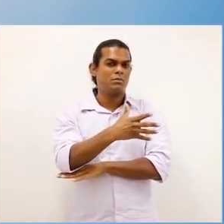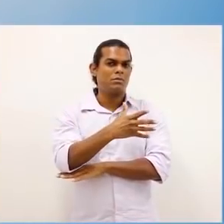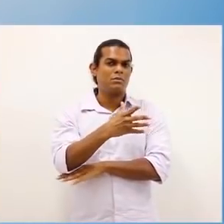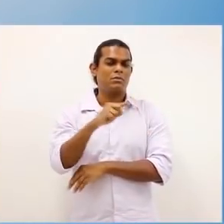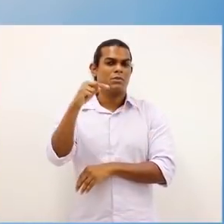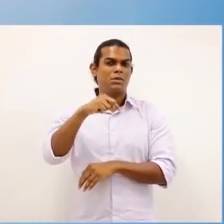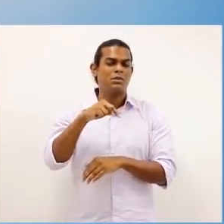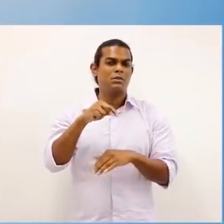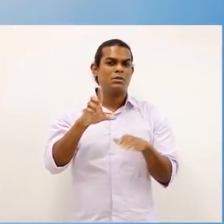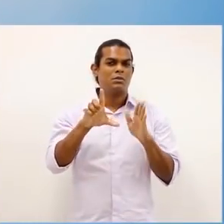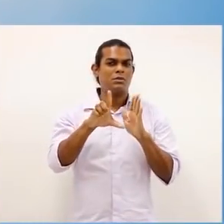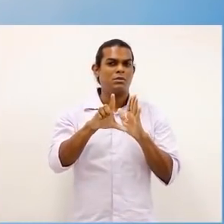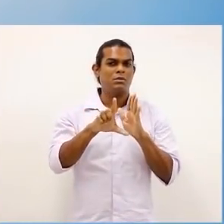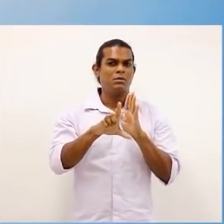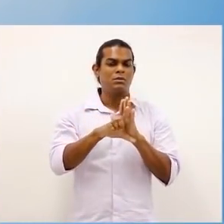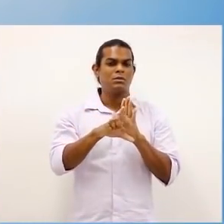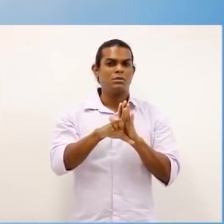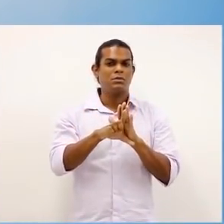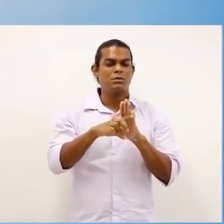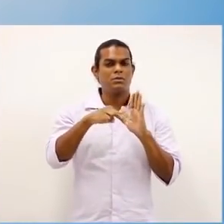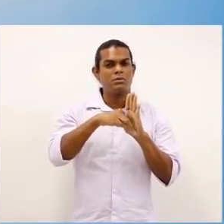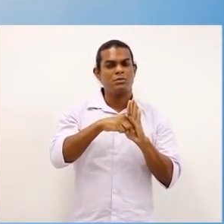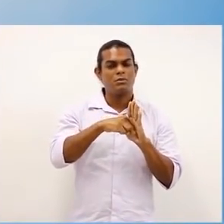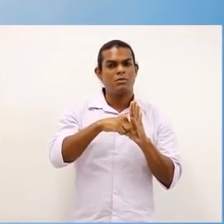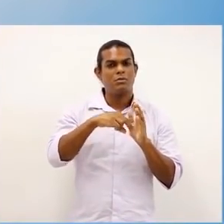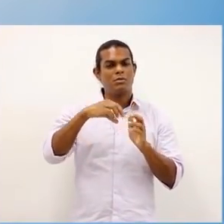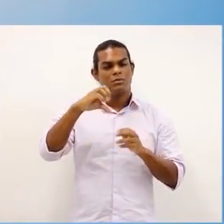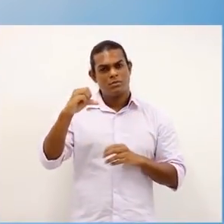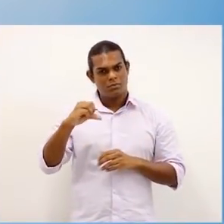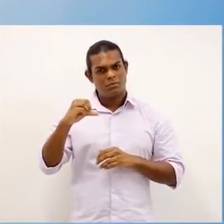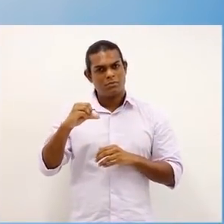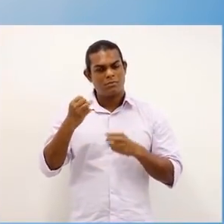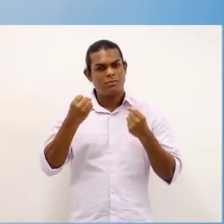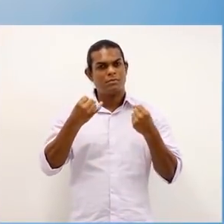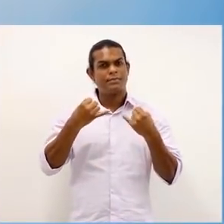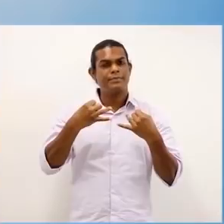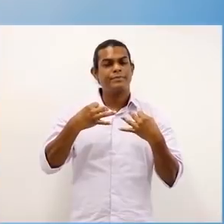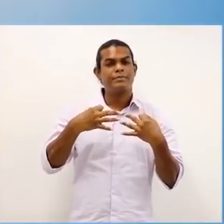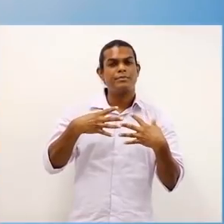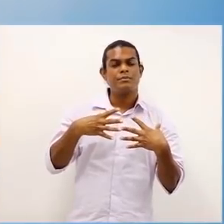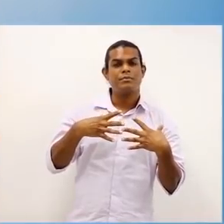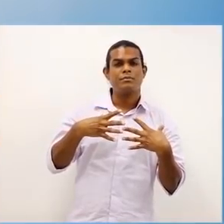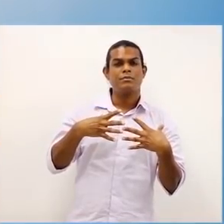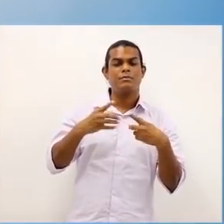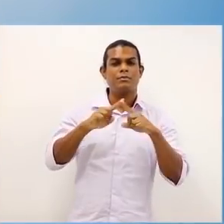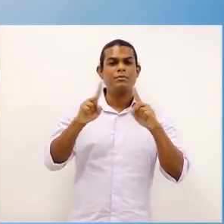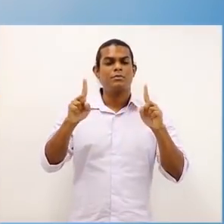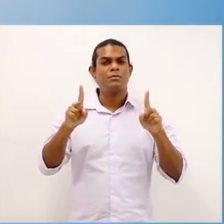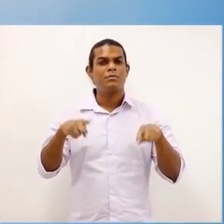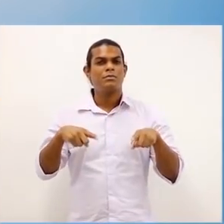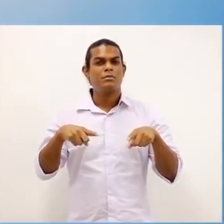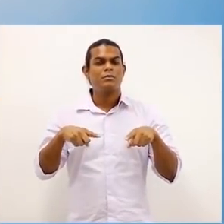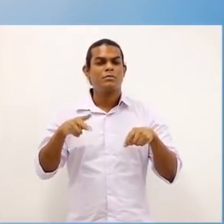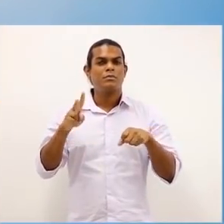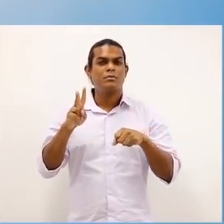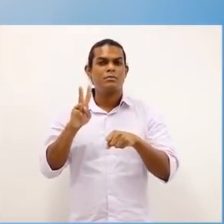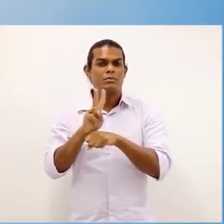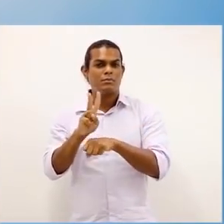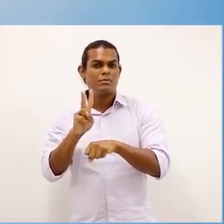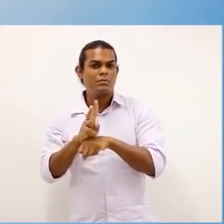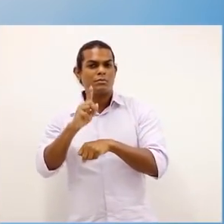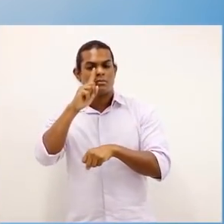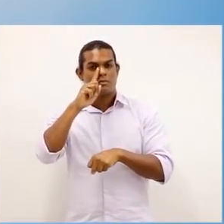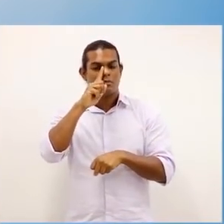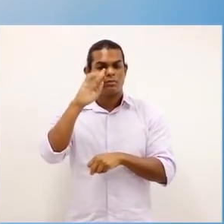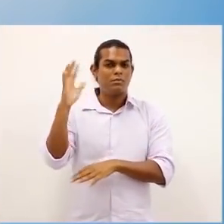vamos tocar na NR9, que fala sobre o Programa de Prevenção de Riscos Ambientais, o PPRA. Na